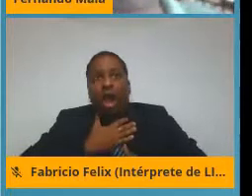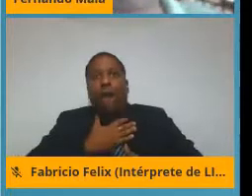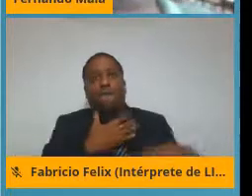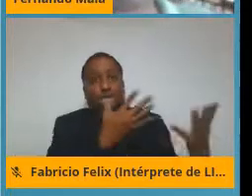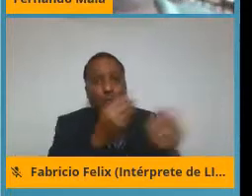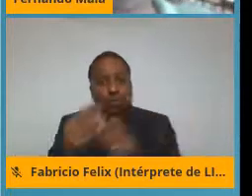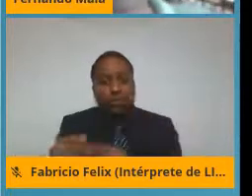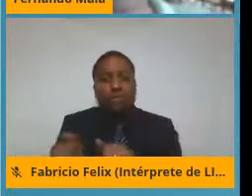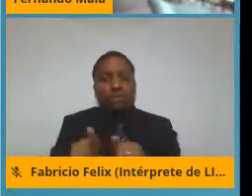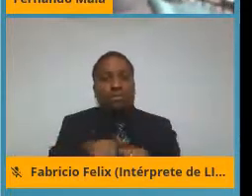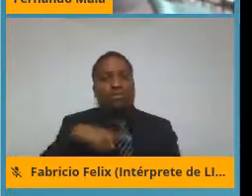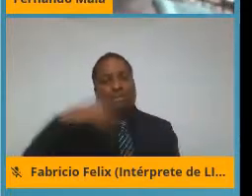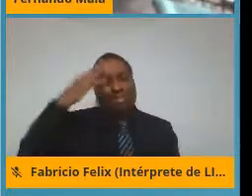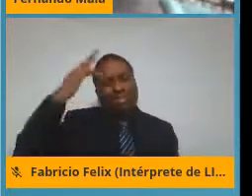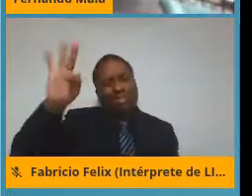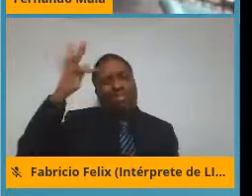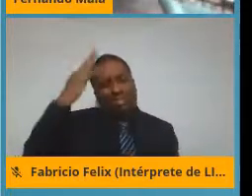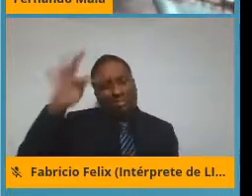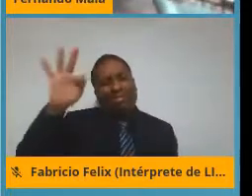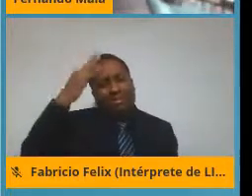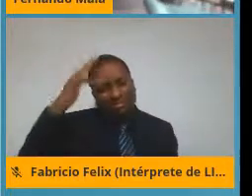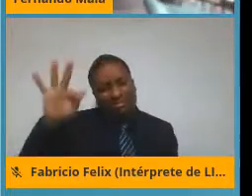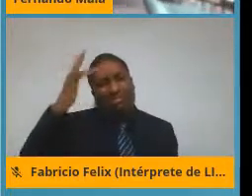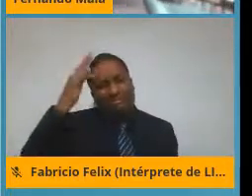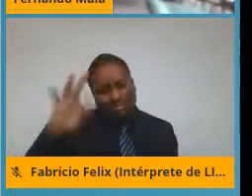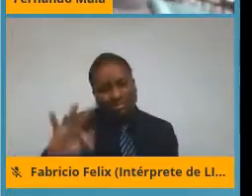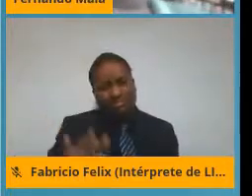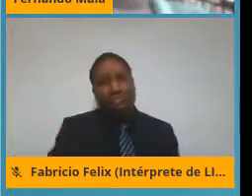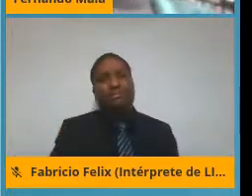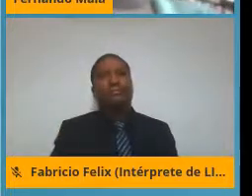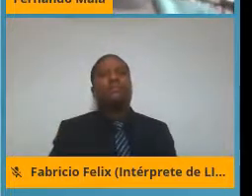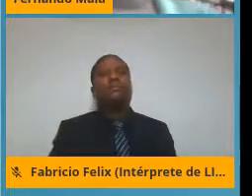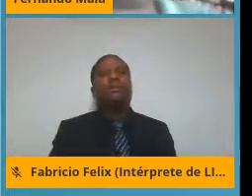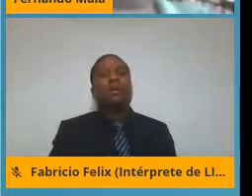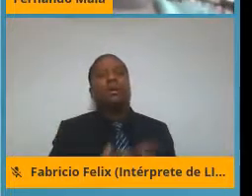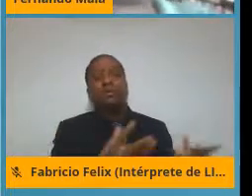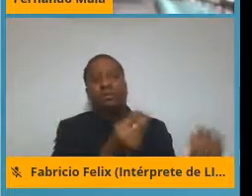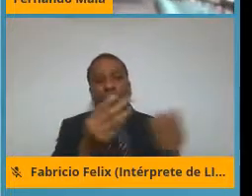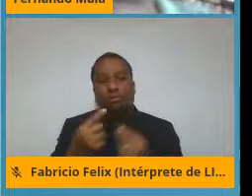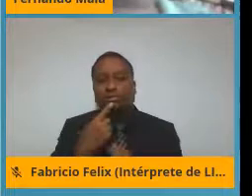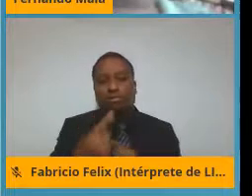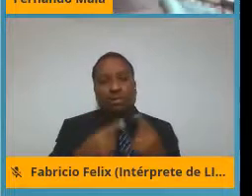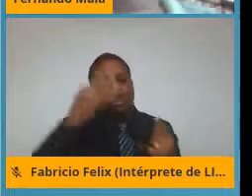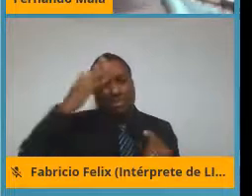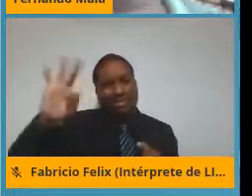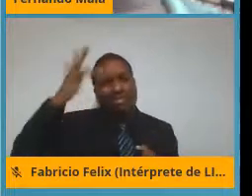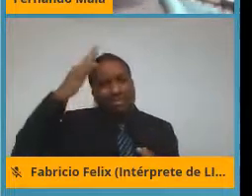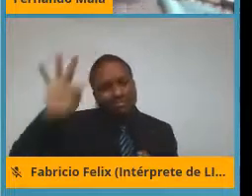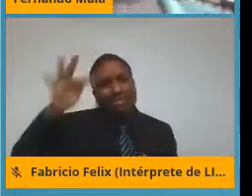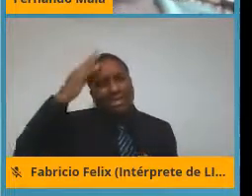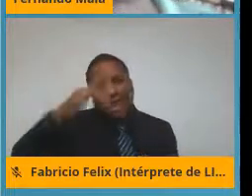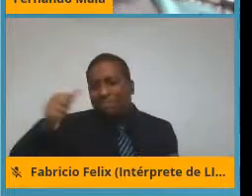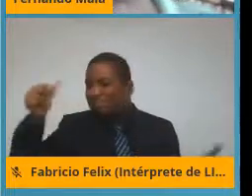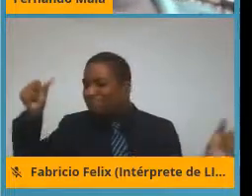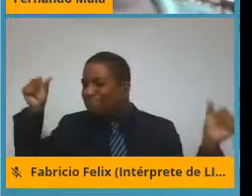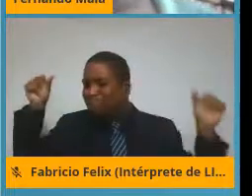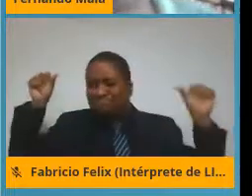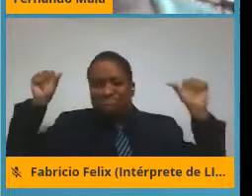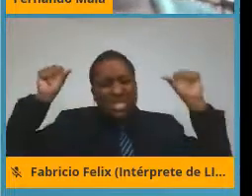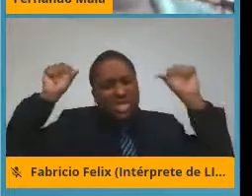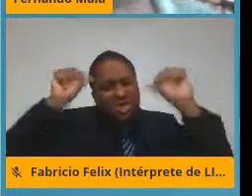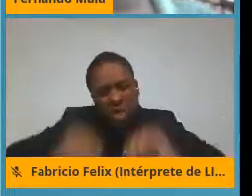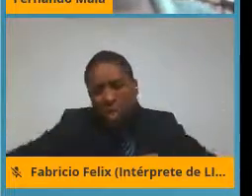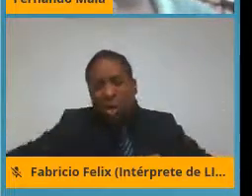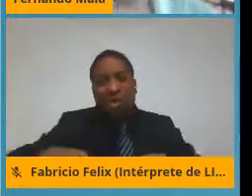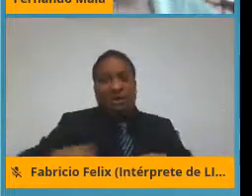cabeça, de cefaleia, e que muitos pacientes relatam que essa cefaleia é a pior dor de cabeça da vida, é uma dor de